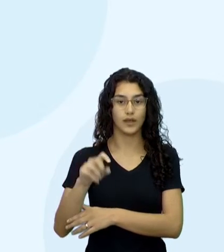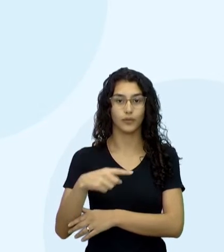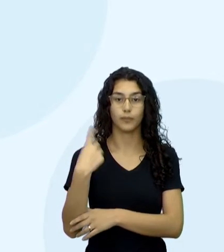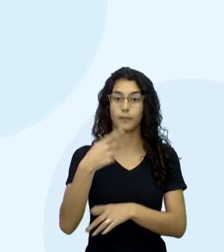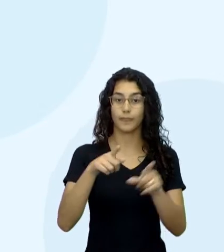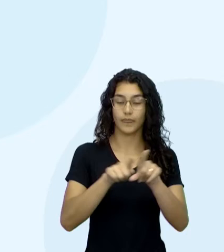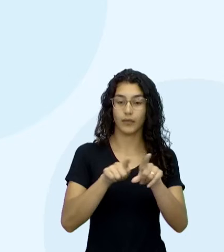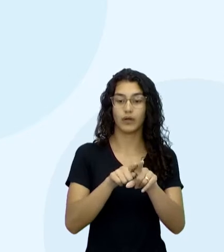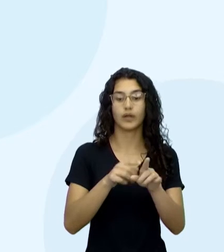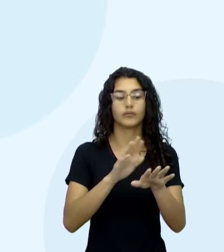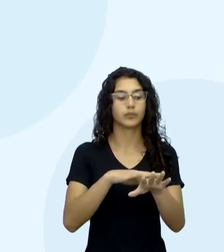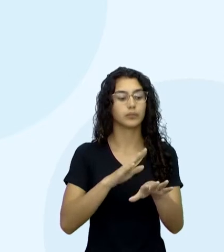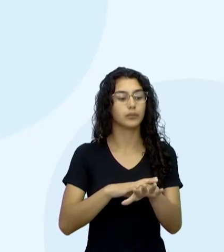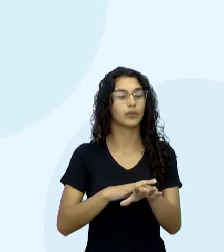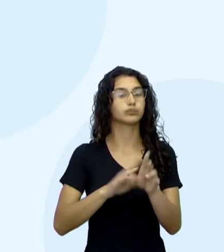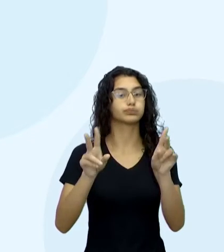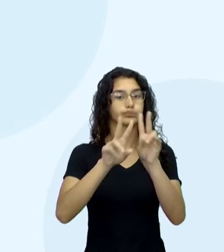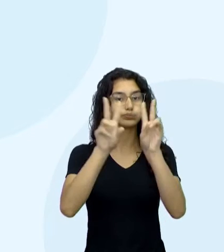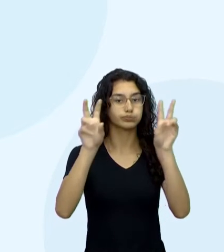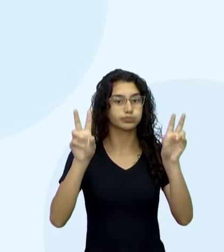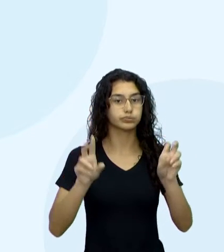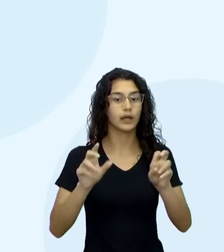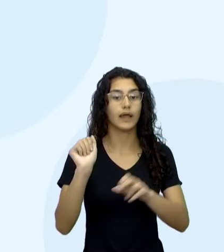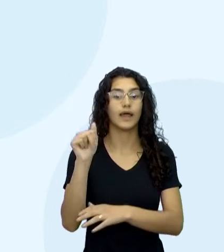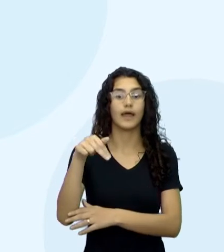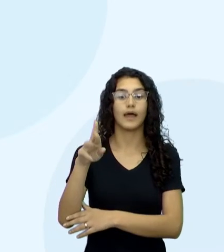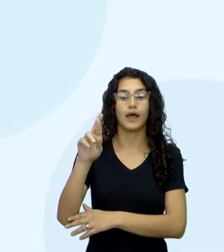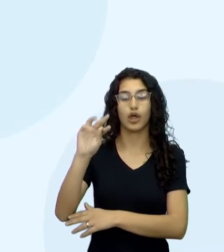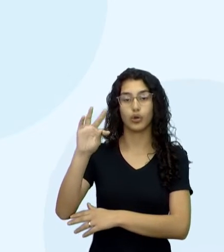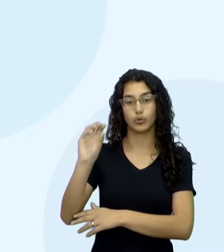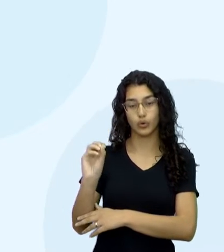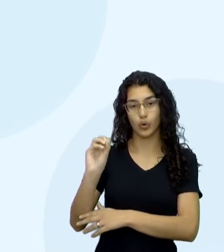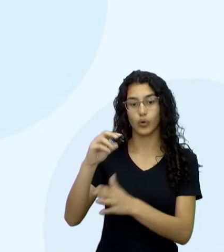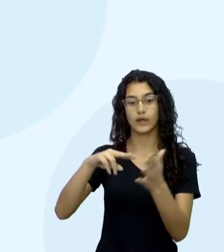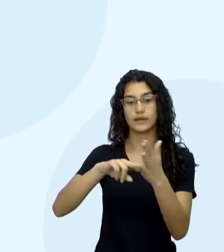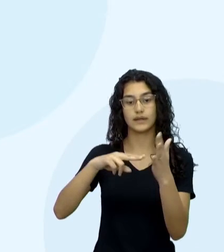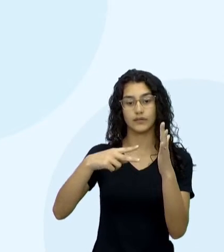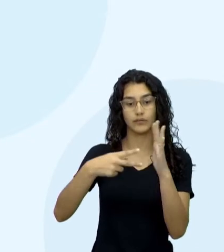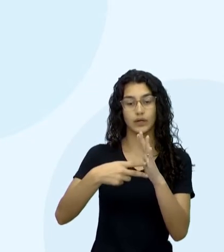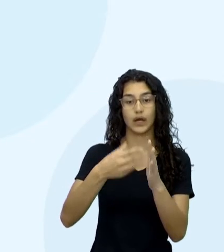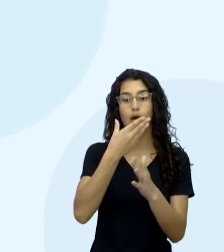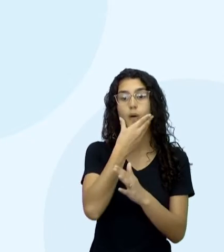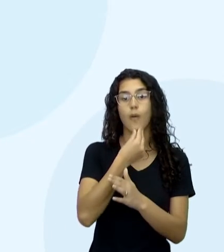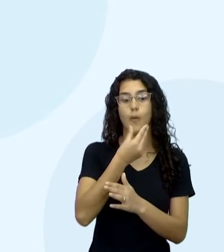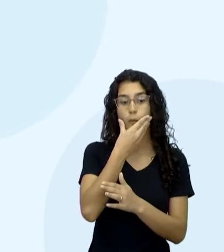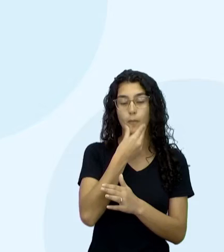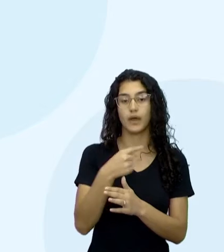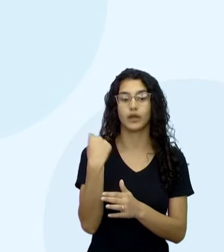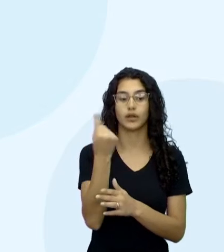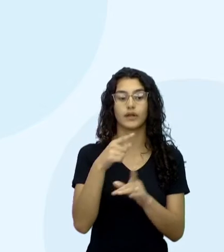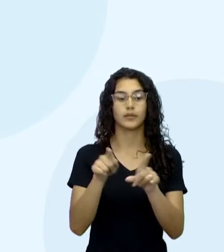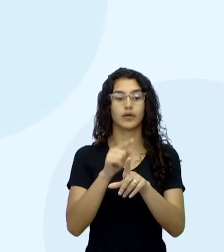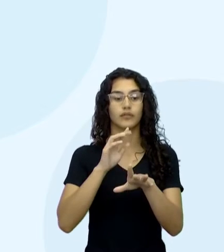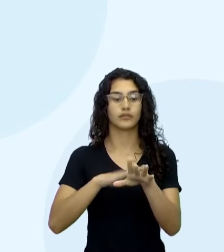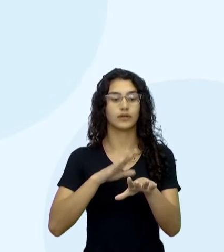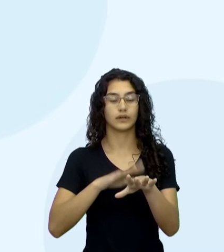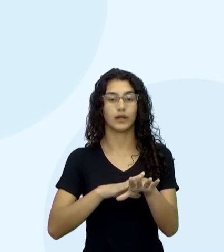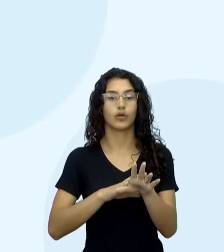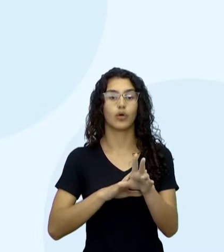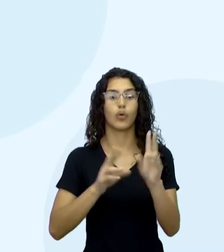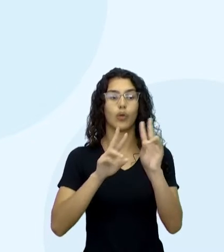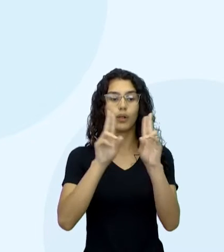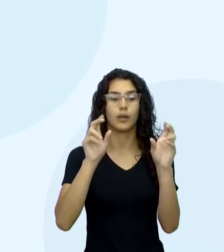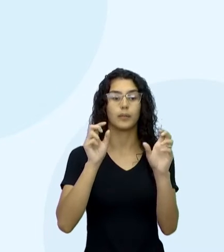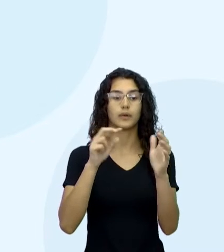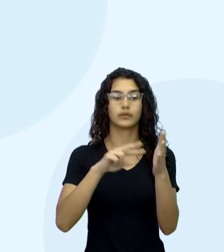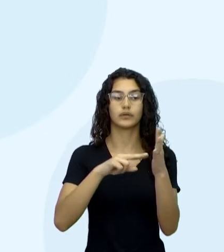gente tá apelando para esse termo antropo né que significa homem né a gente tá apelando para esse termo para